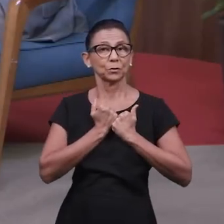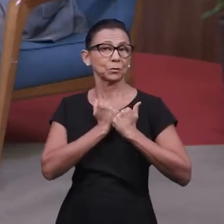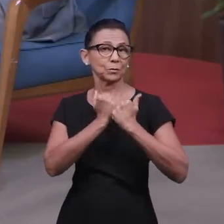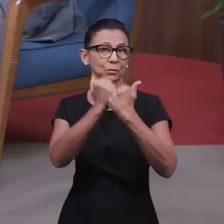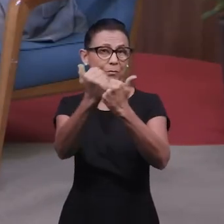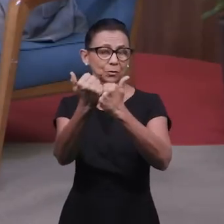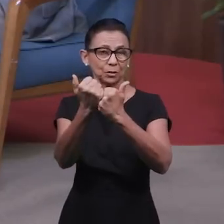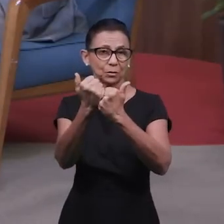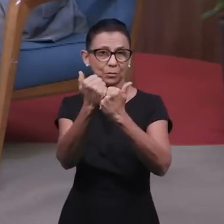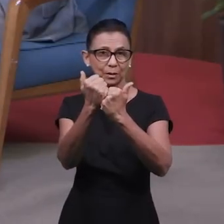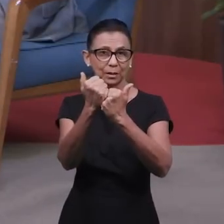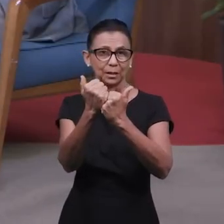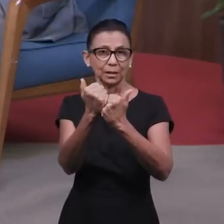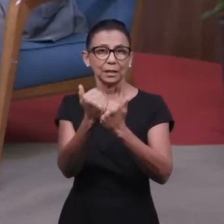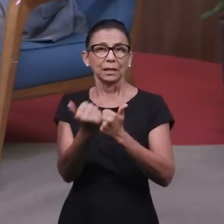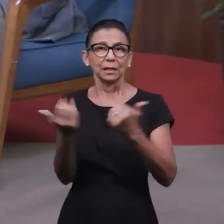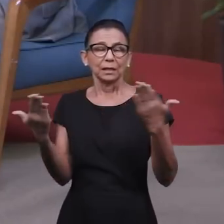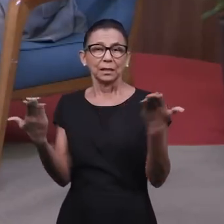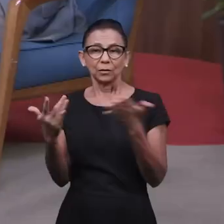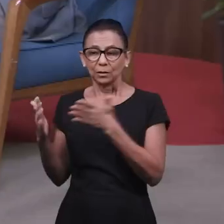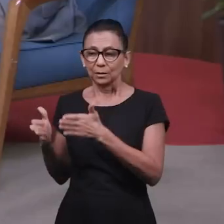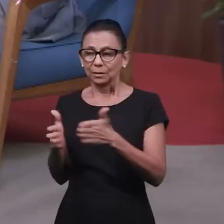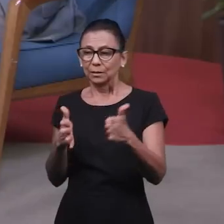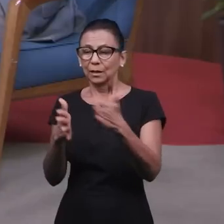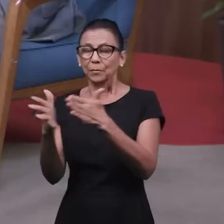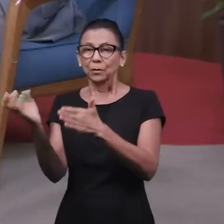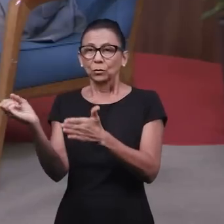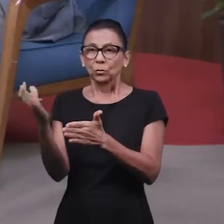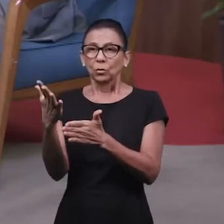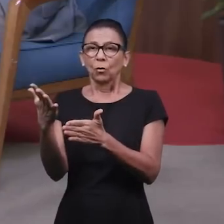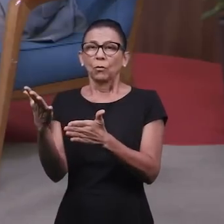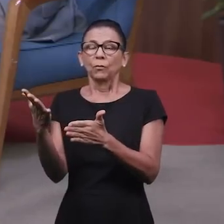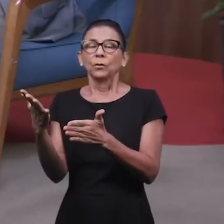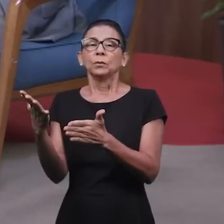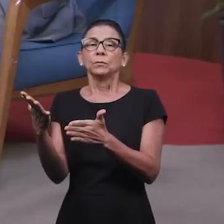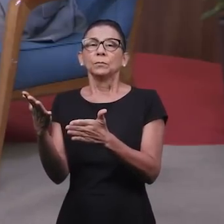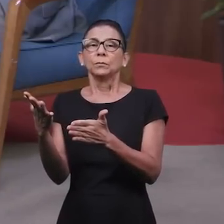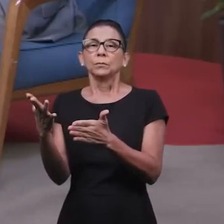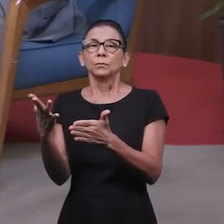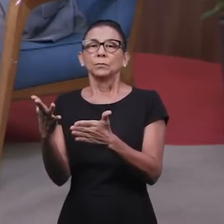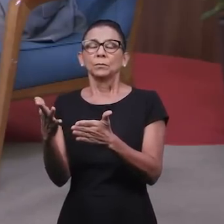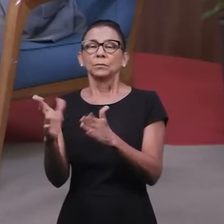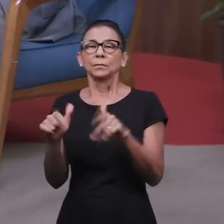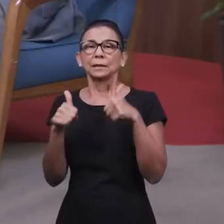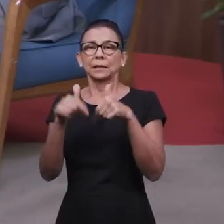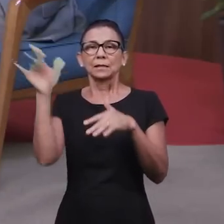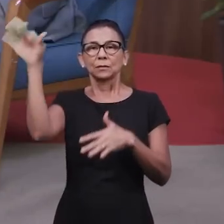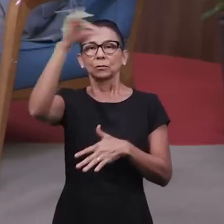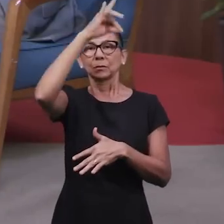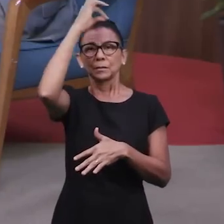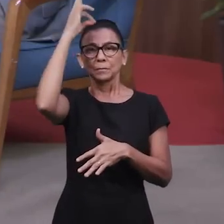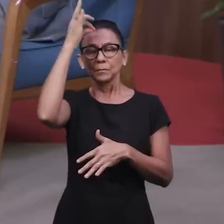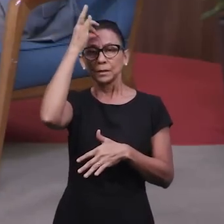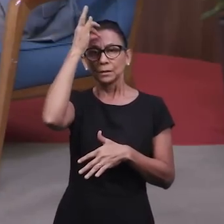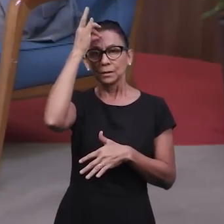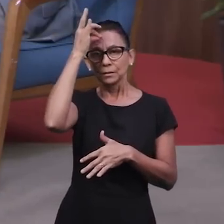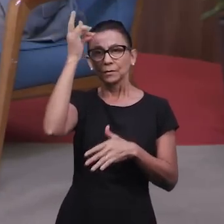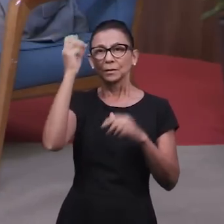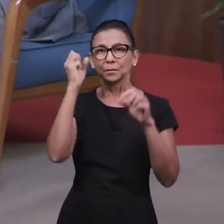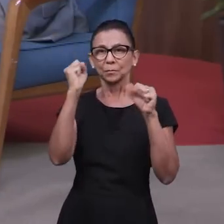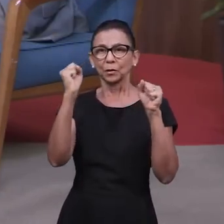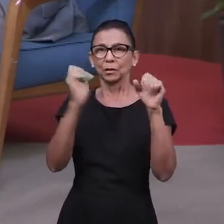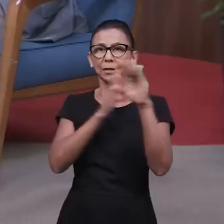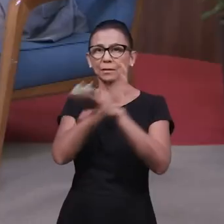através deste sangue, através desse novo e vivo caminho, através do Espírito Santo, você pode ter acesso